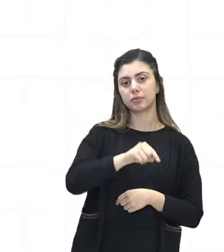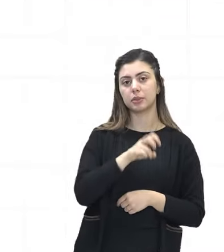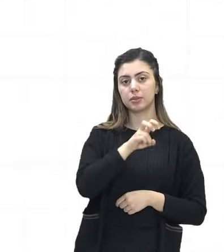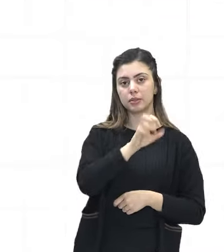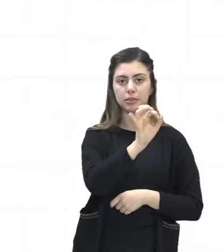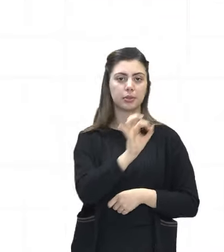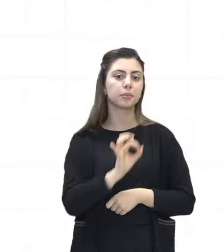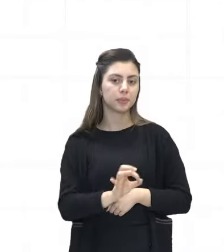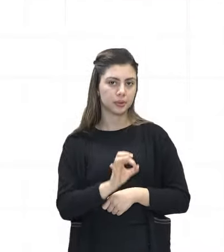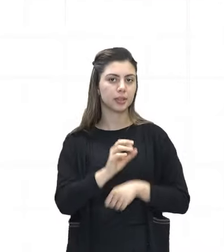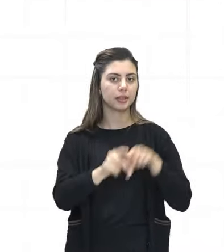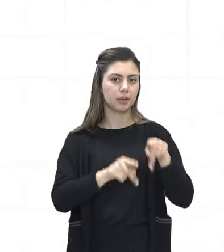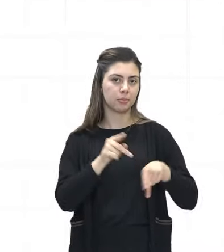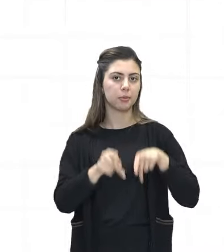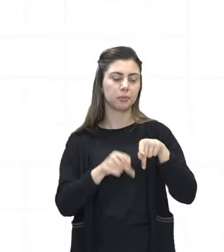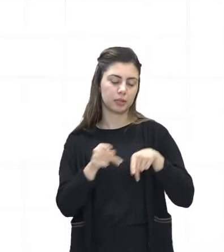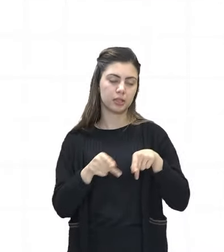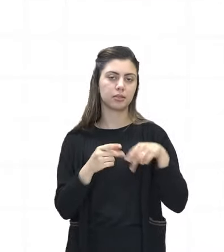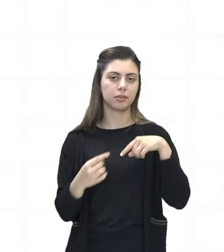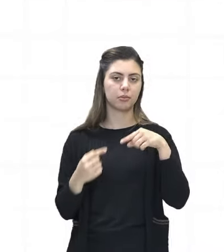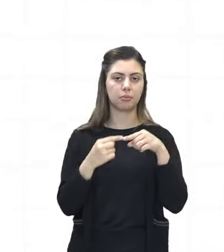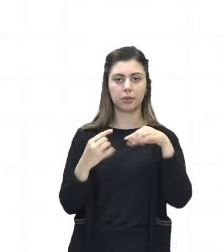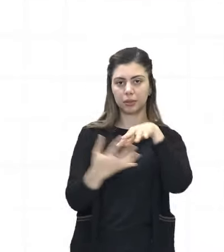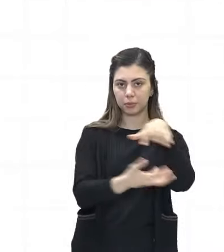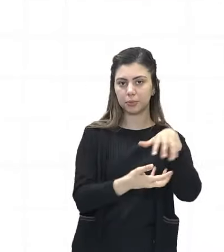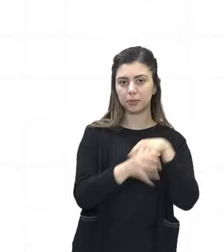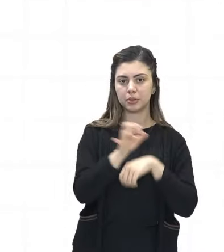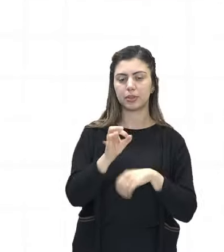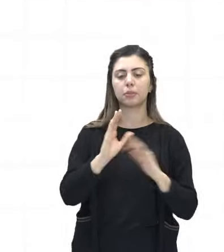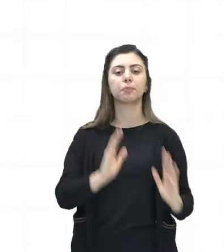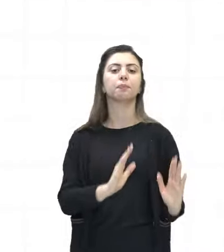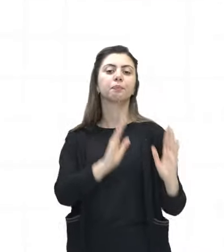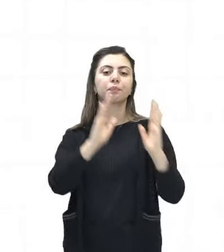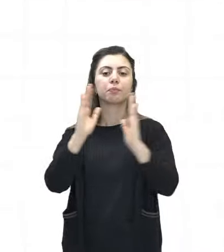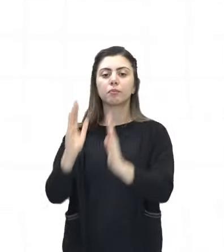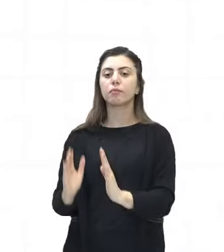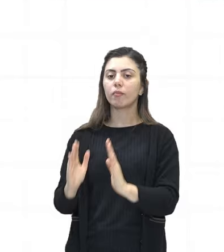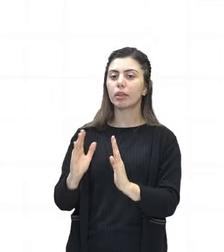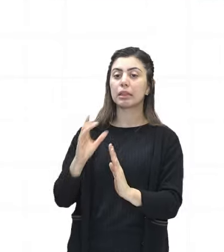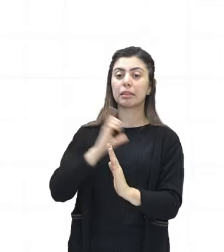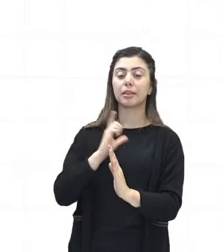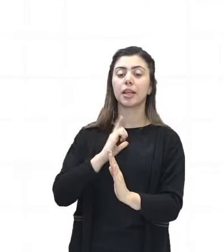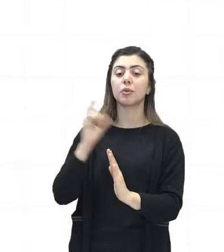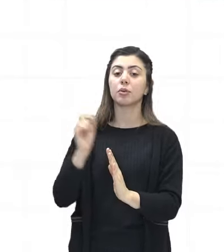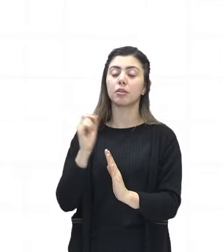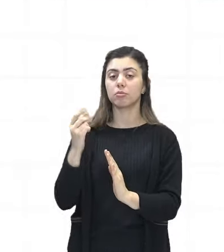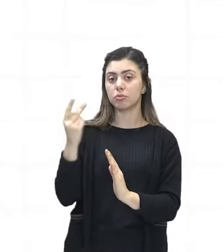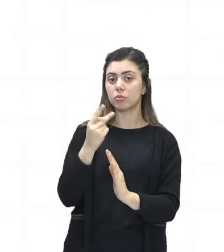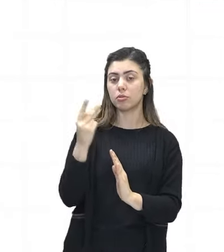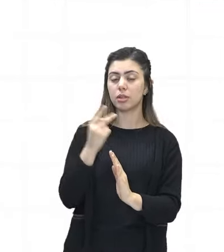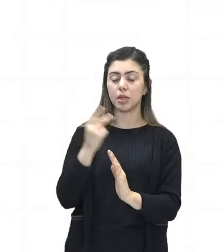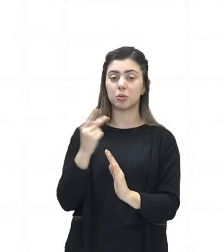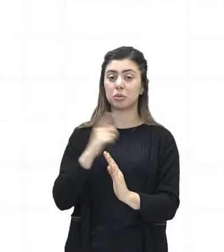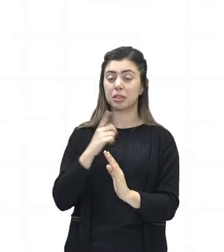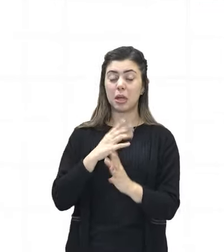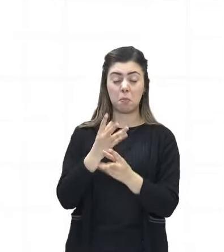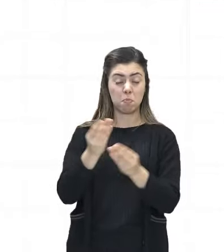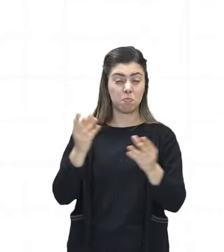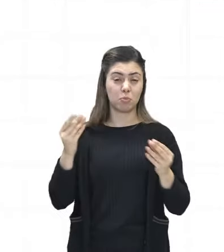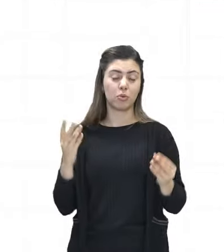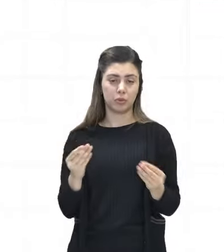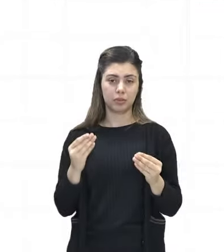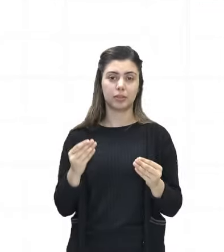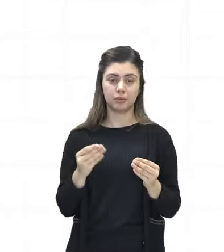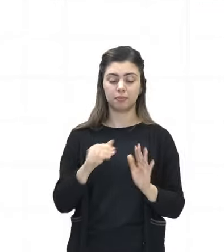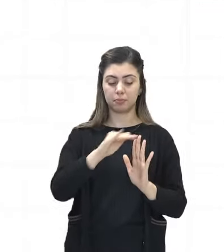5% da população mundial certo e aí a gente vai para o continente mais eh para o segundo continente mais populoso do mundo tá